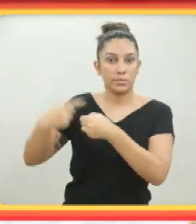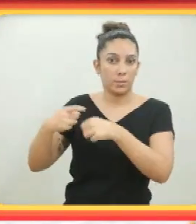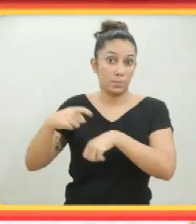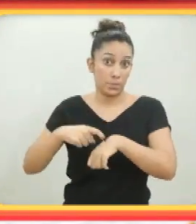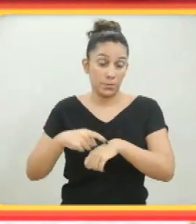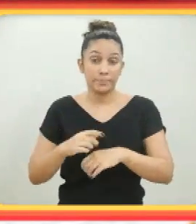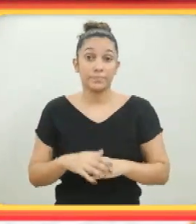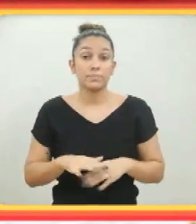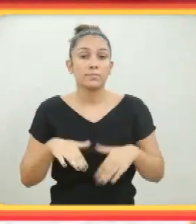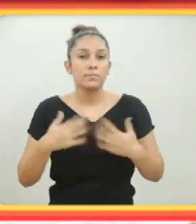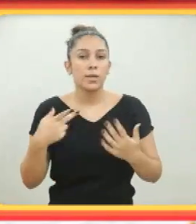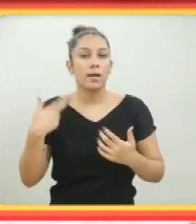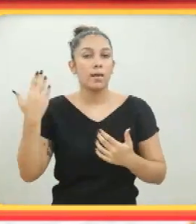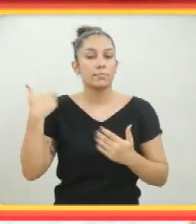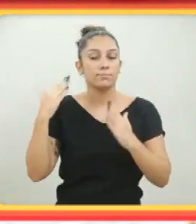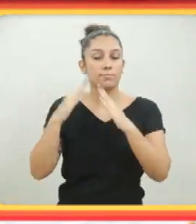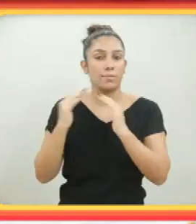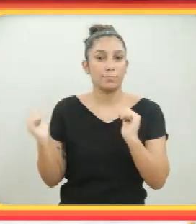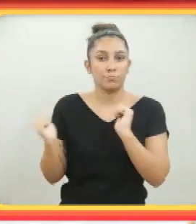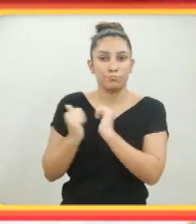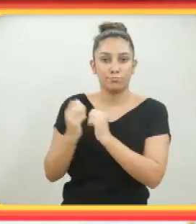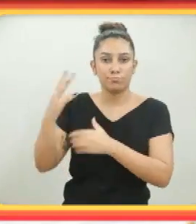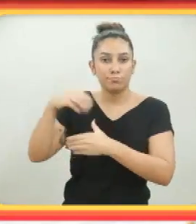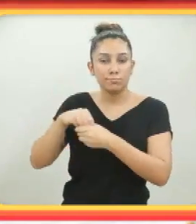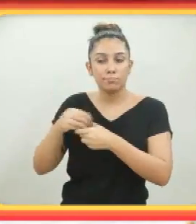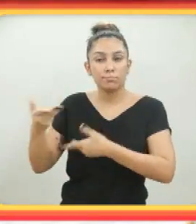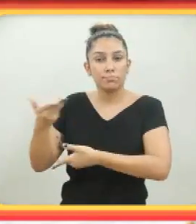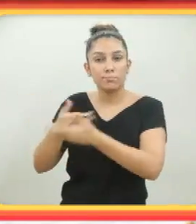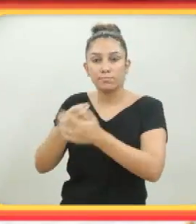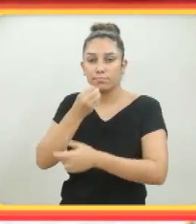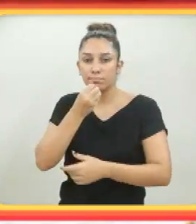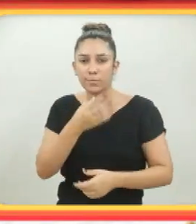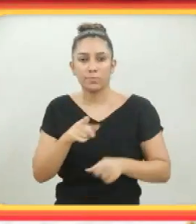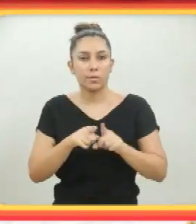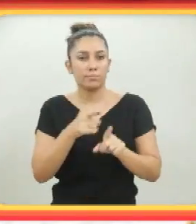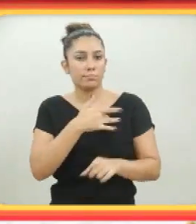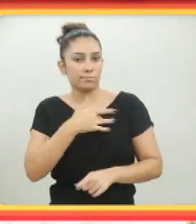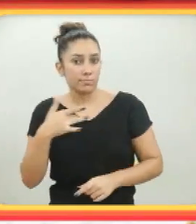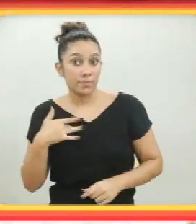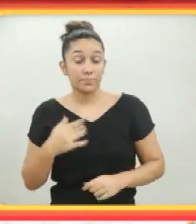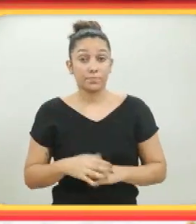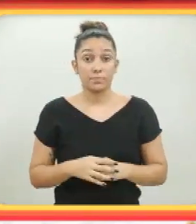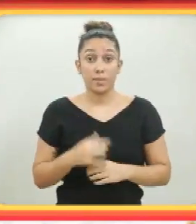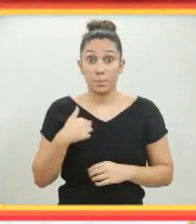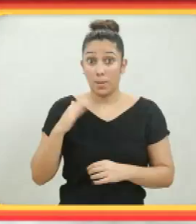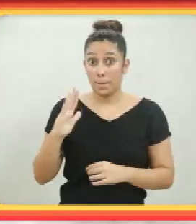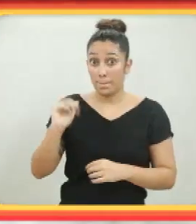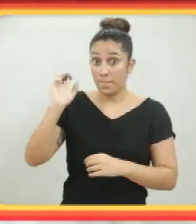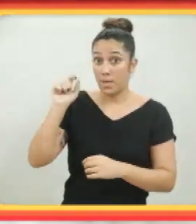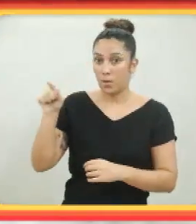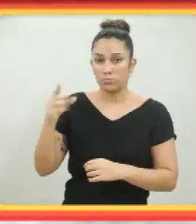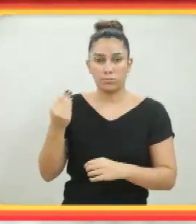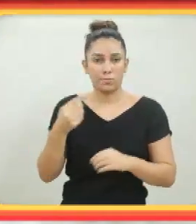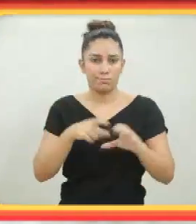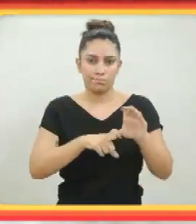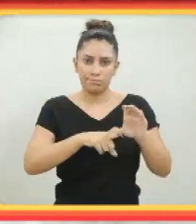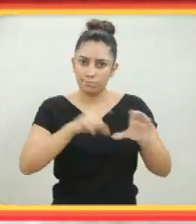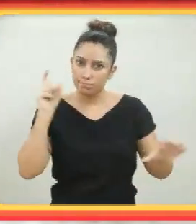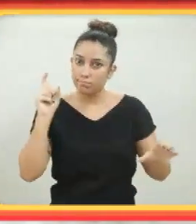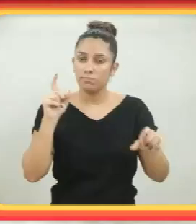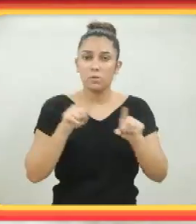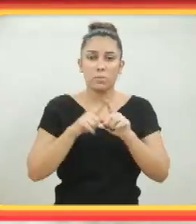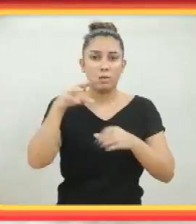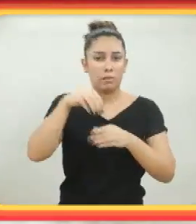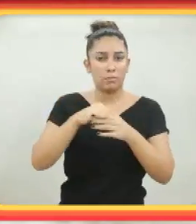em outra cidade no momento, mas até então nós morávamos juntas, uma relação muito boa e saudável. A minha mãe era muito ativa